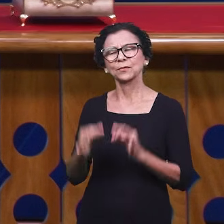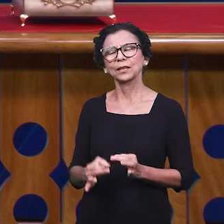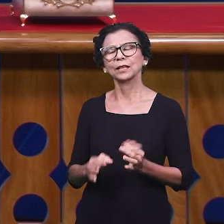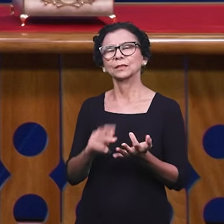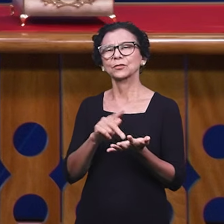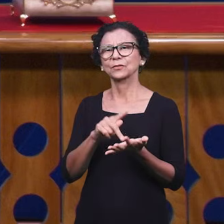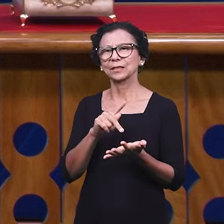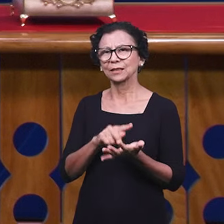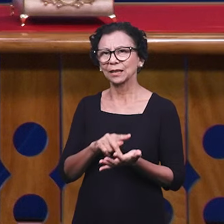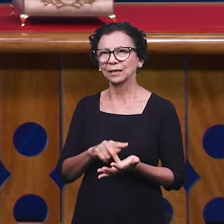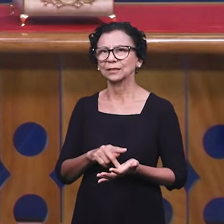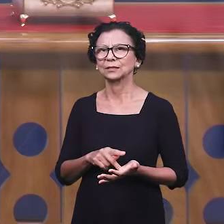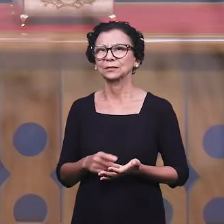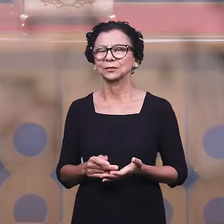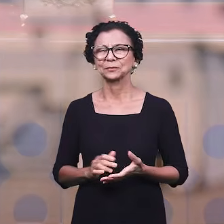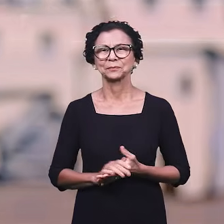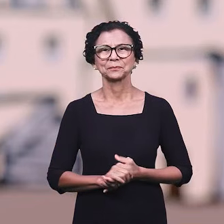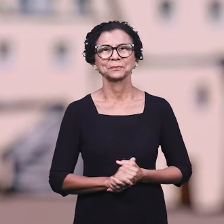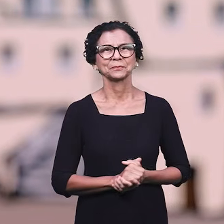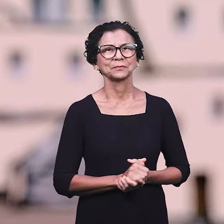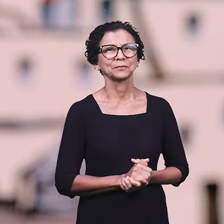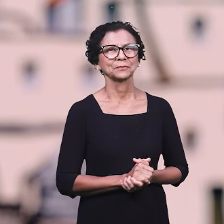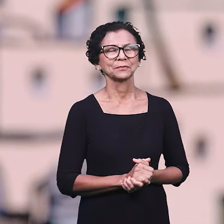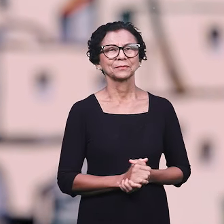ao Senhor. Vamos cantar com as crianças.